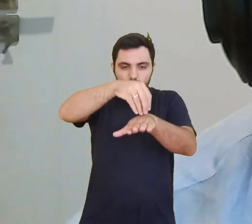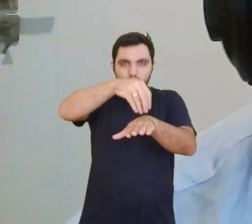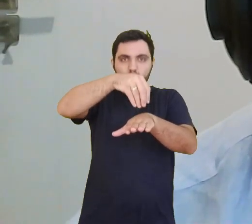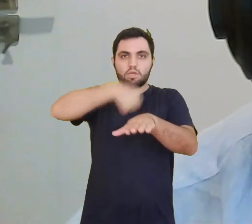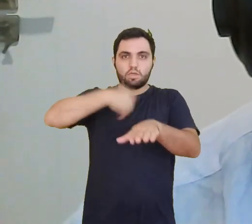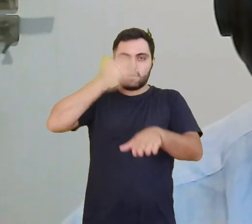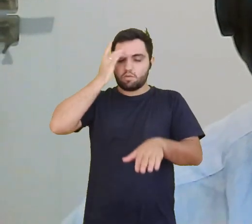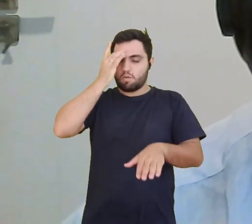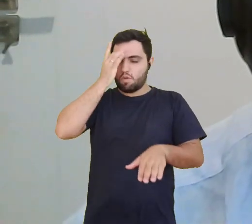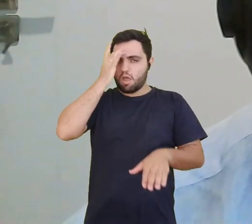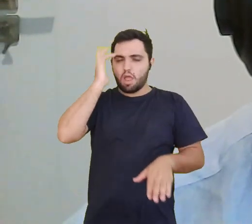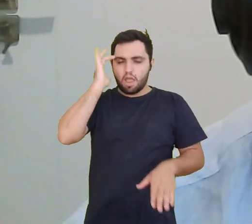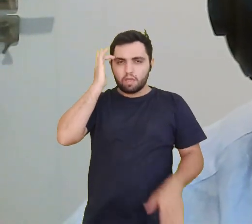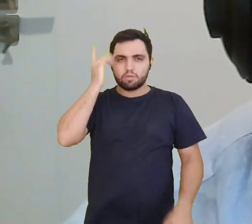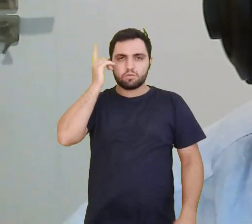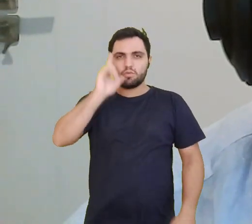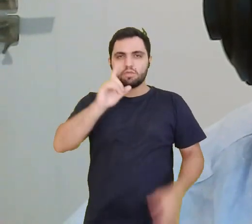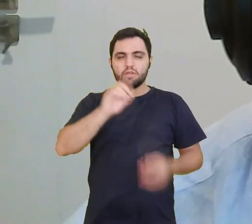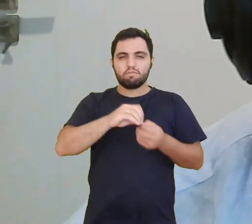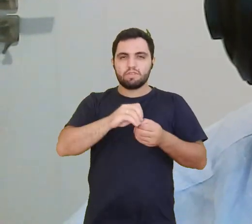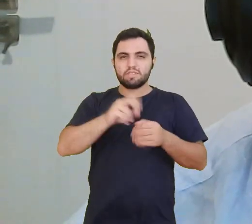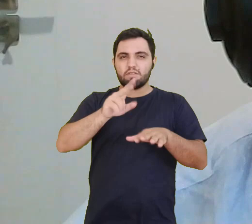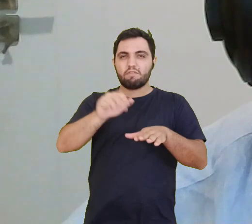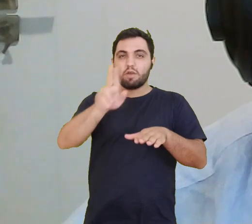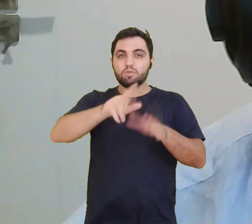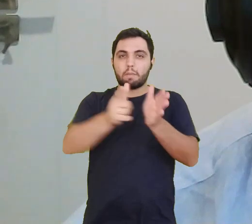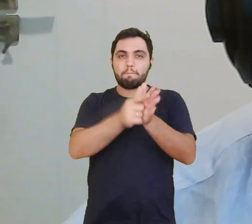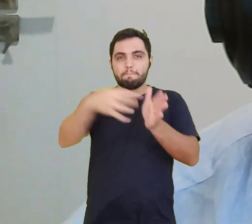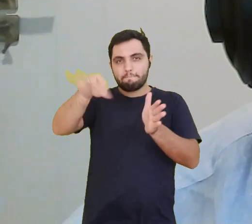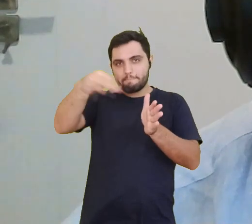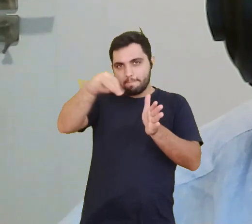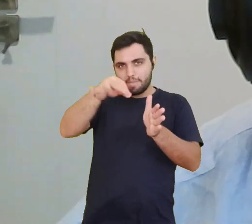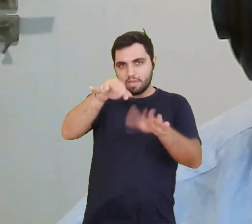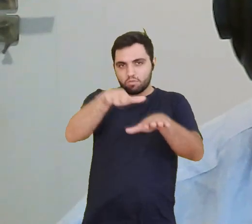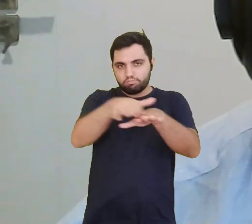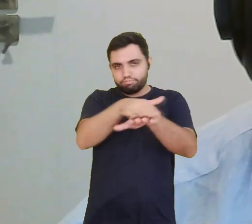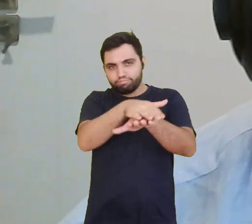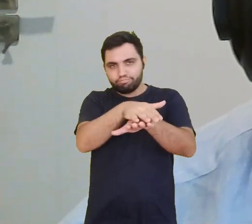porque você vai usando a folha de papel como guia, né?